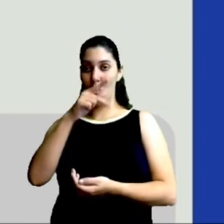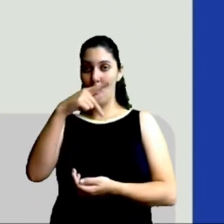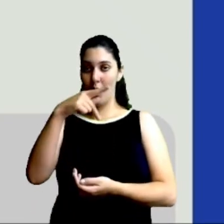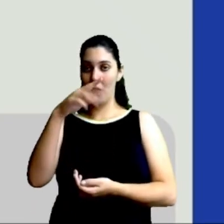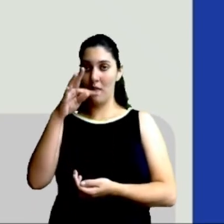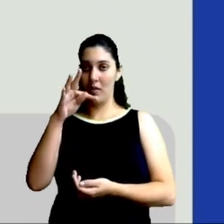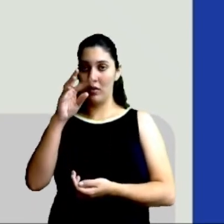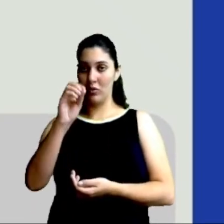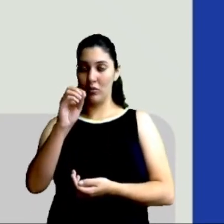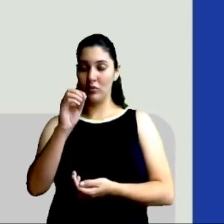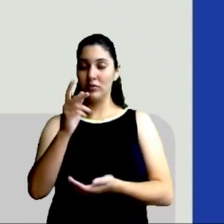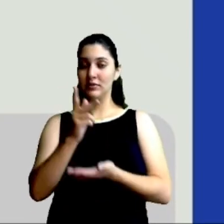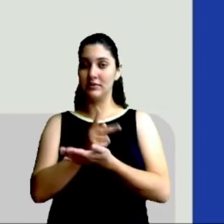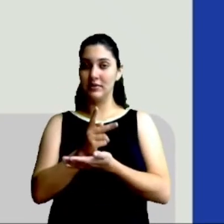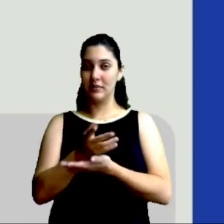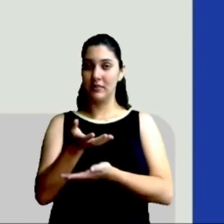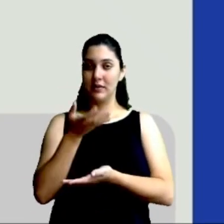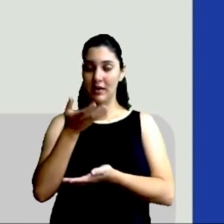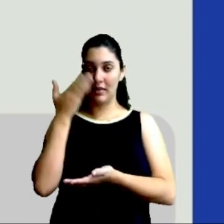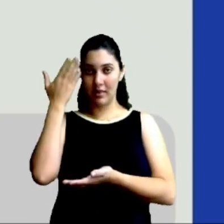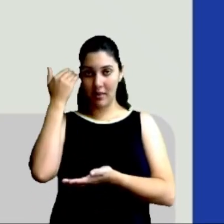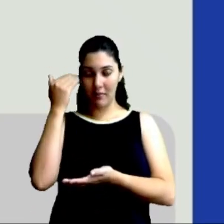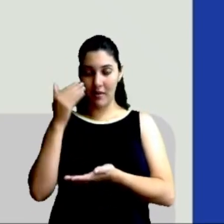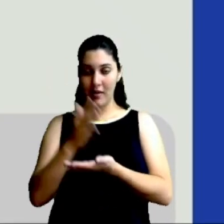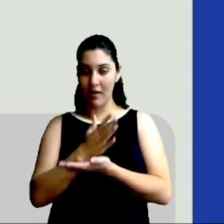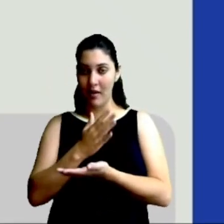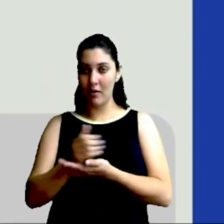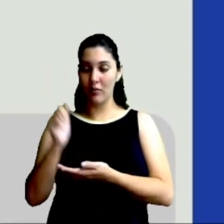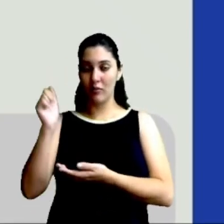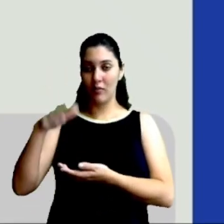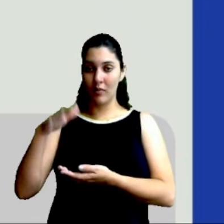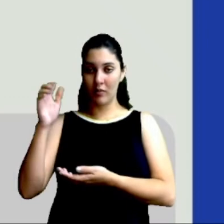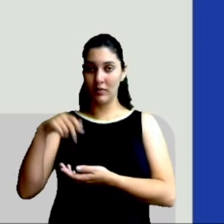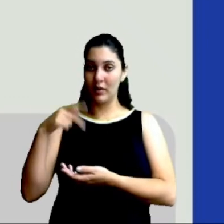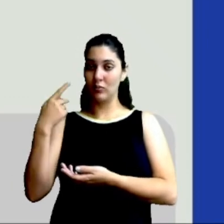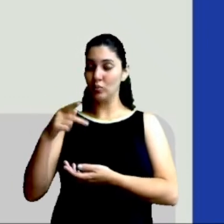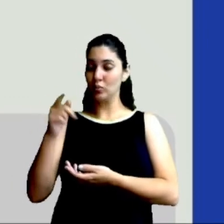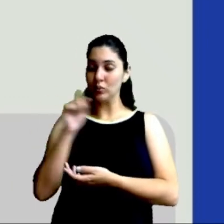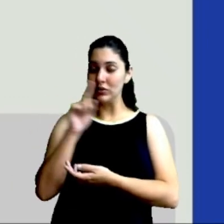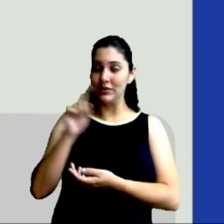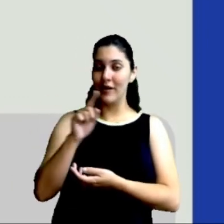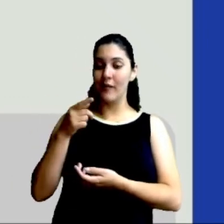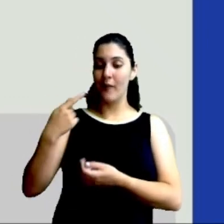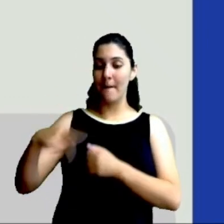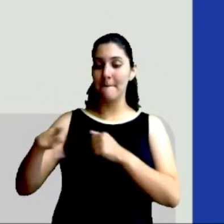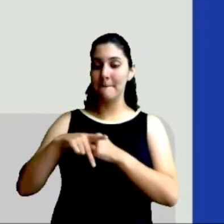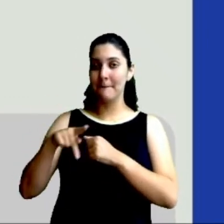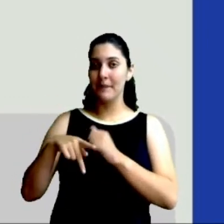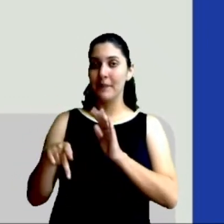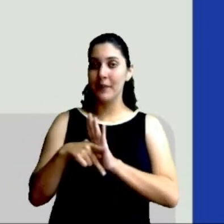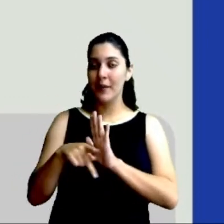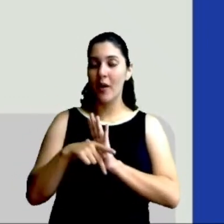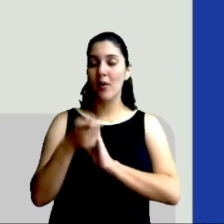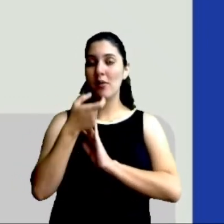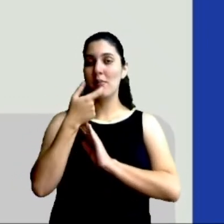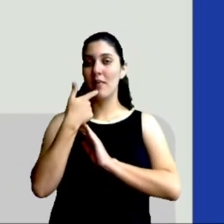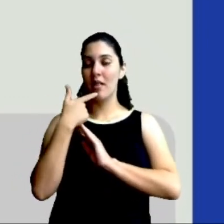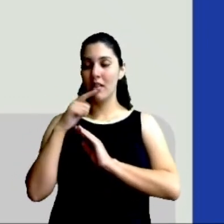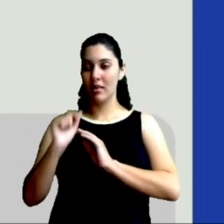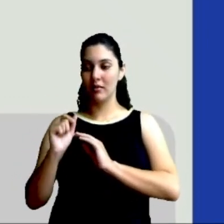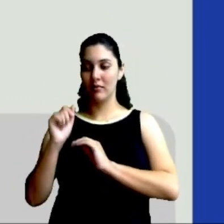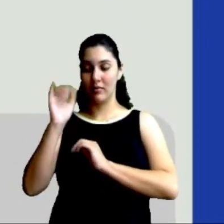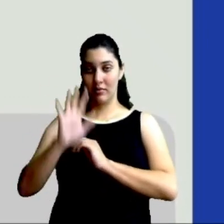que não é no seu idioma. Agora, dentro dessa imagem que você está vendo, que